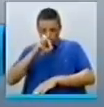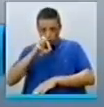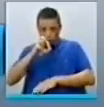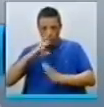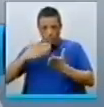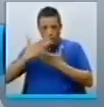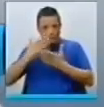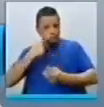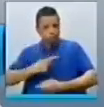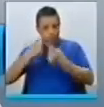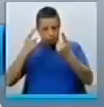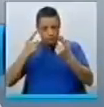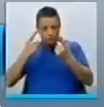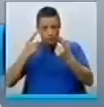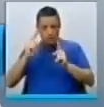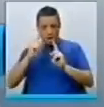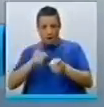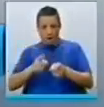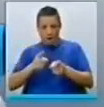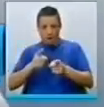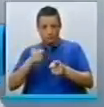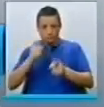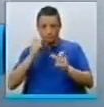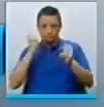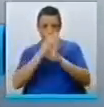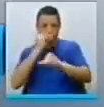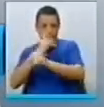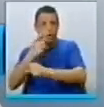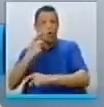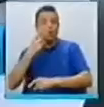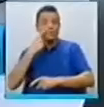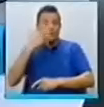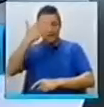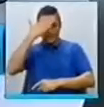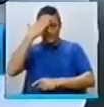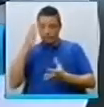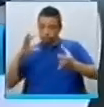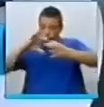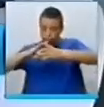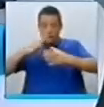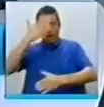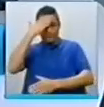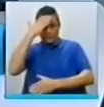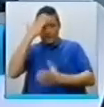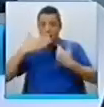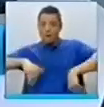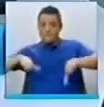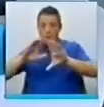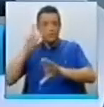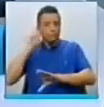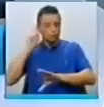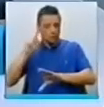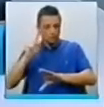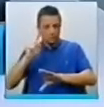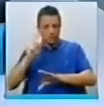uma notação quantitativa relativamente a um padrão que é o conhecimento que são as capacidades cognitivas que também são muito precis ter B